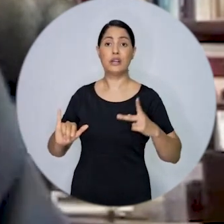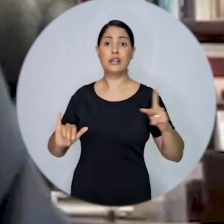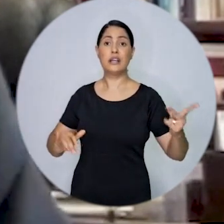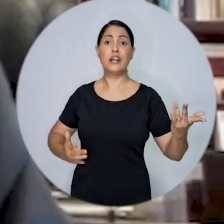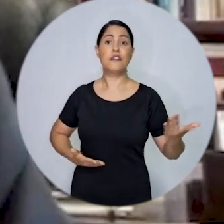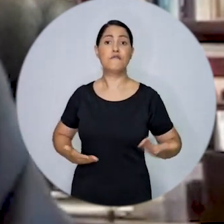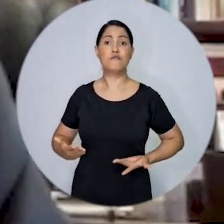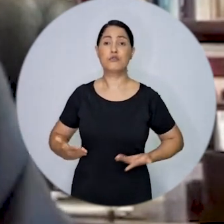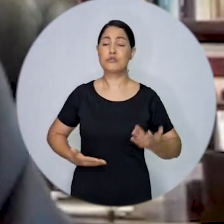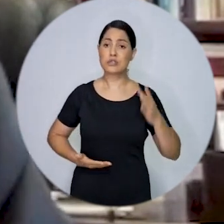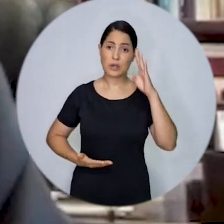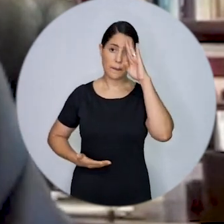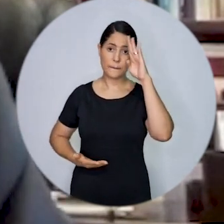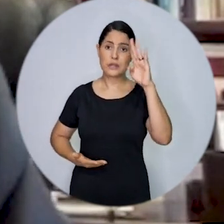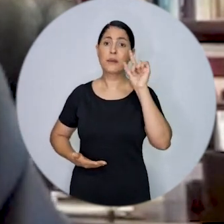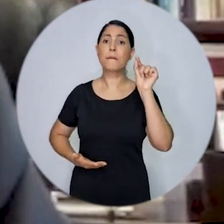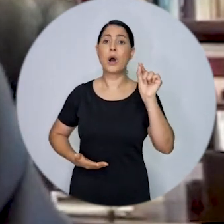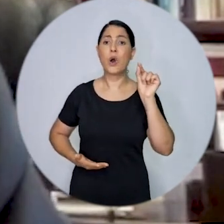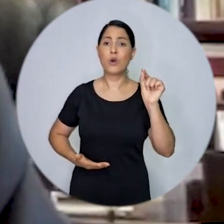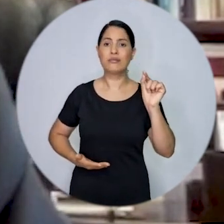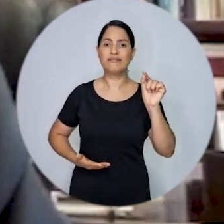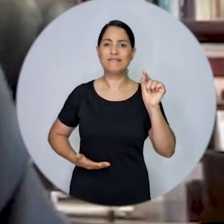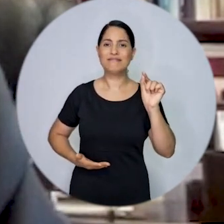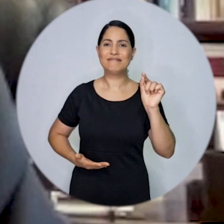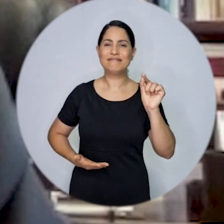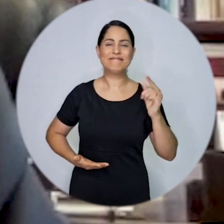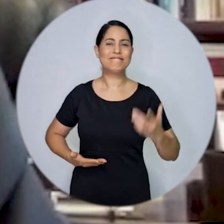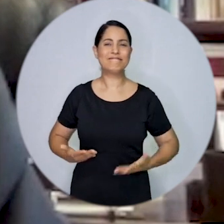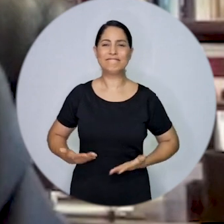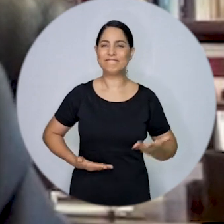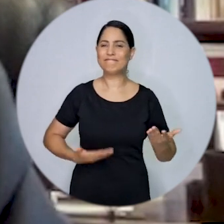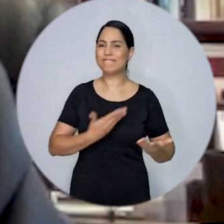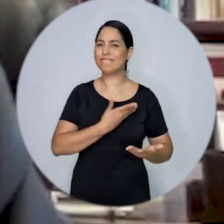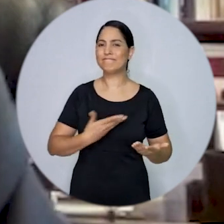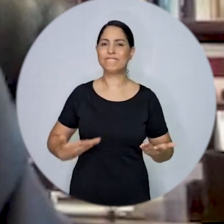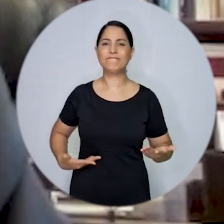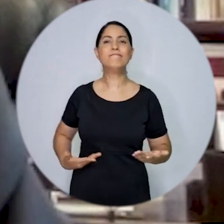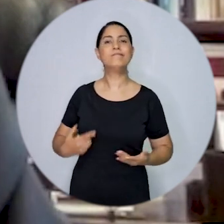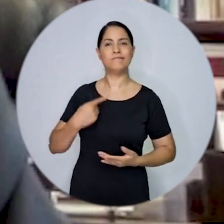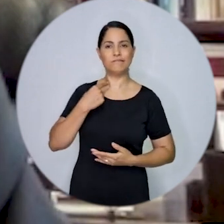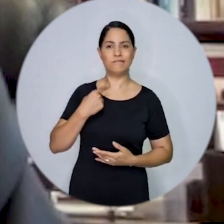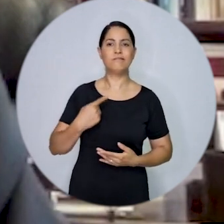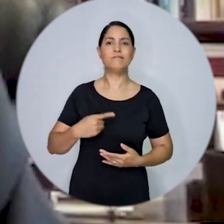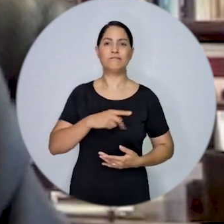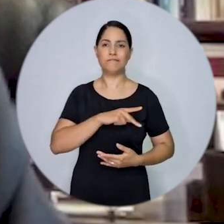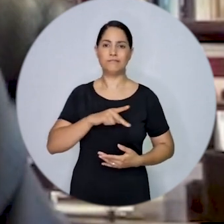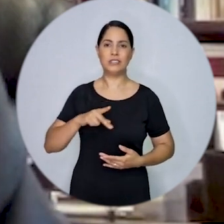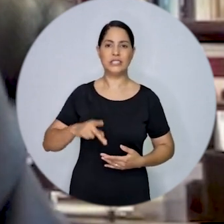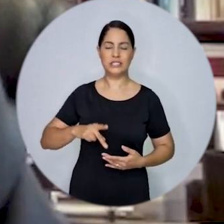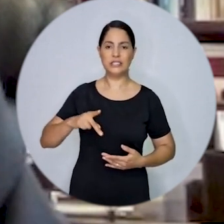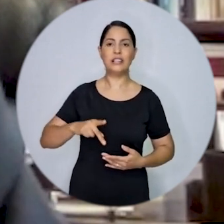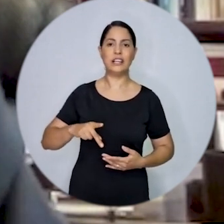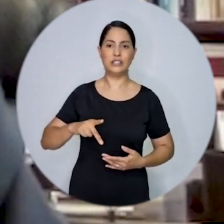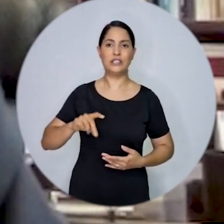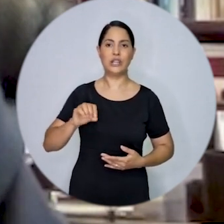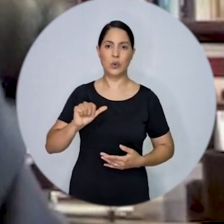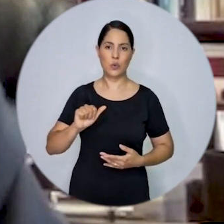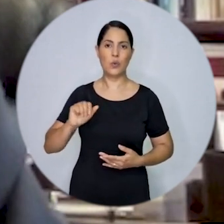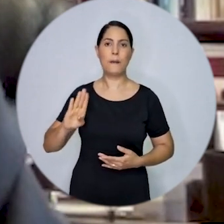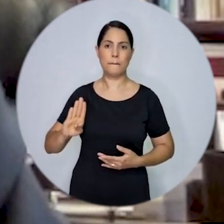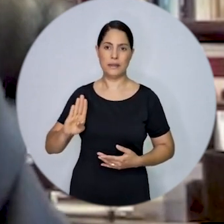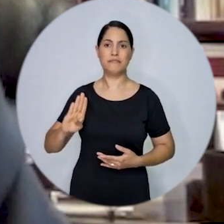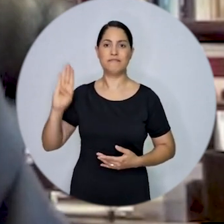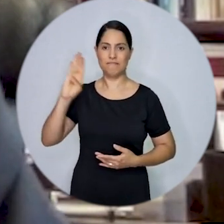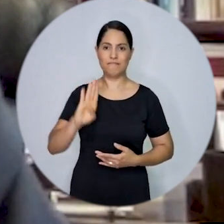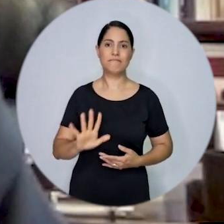cargo, que a função pública de maior relevância que teve, foi a de presidente